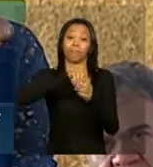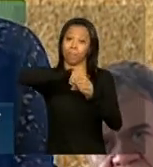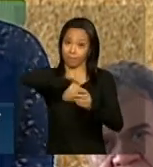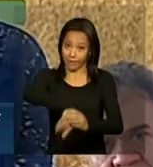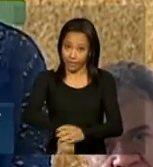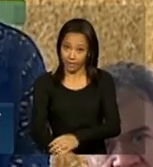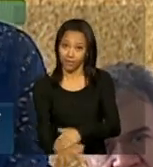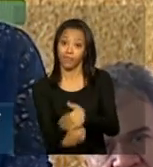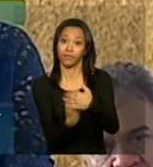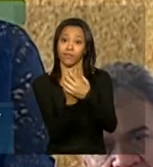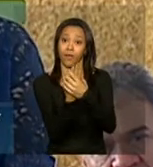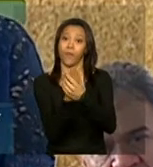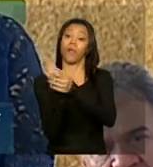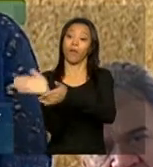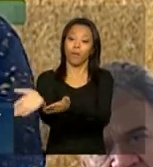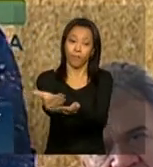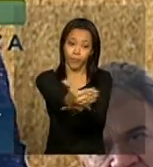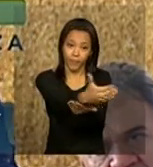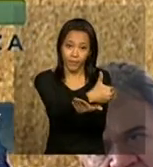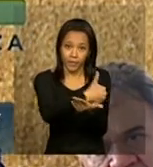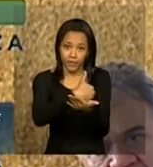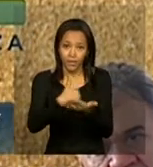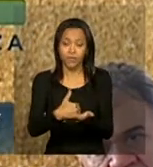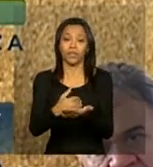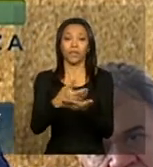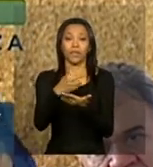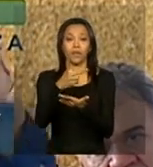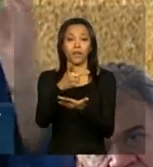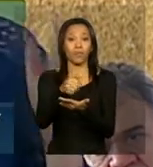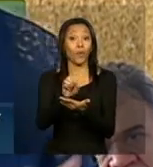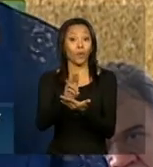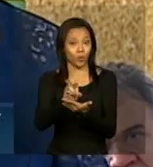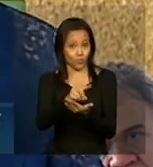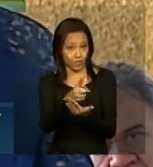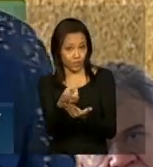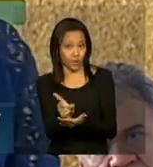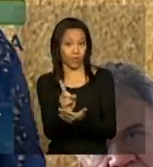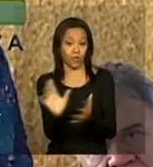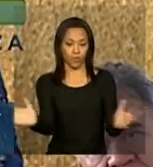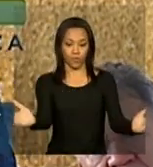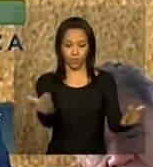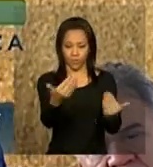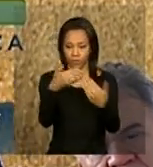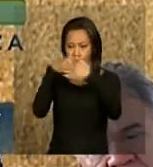da plantação, da colheita, da produção e da estocagem dos grãos,